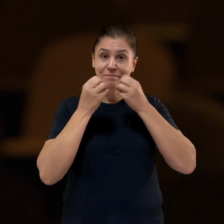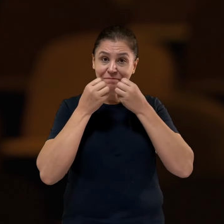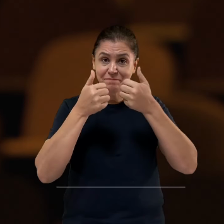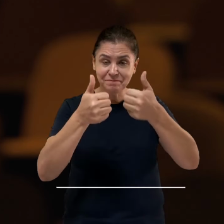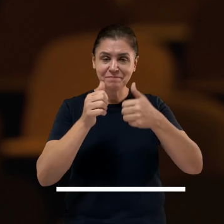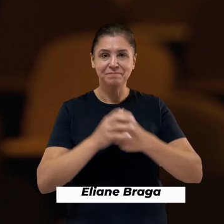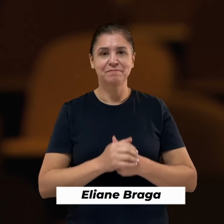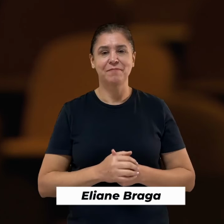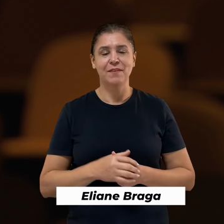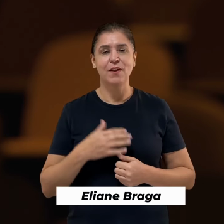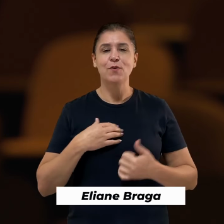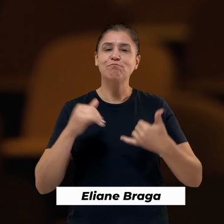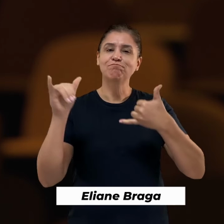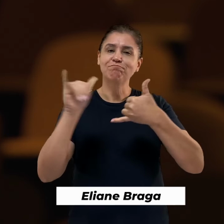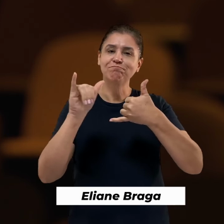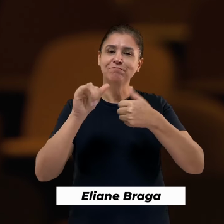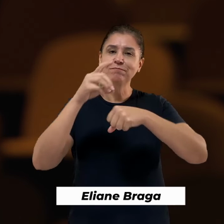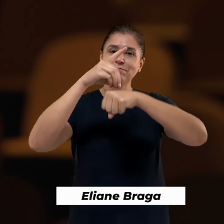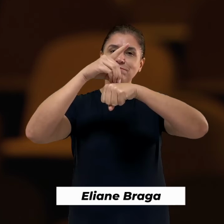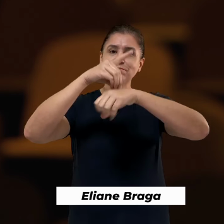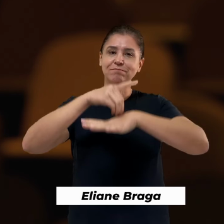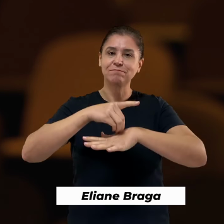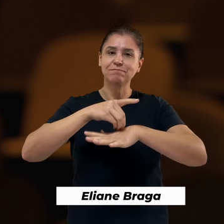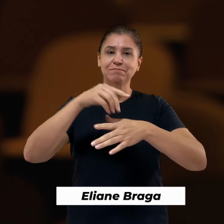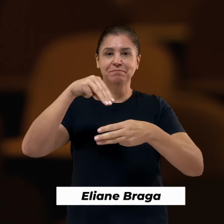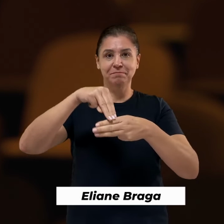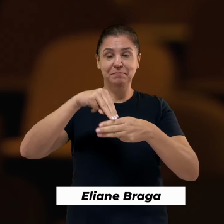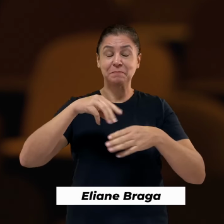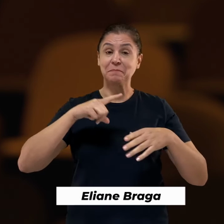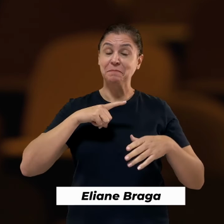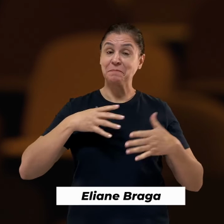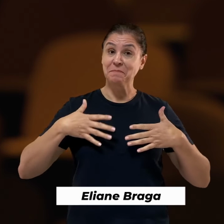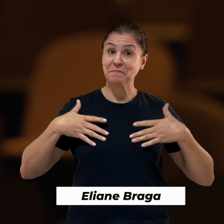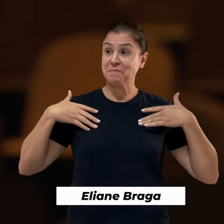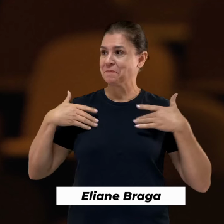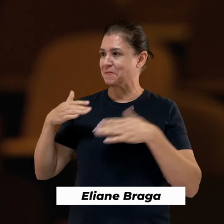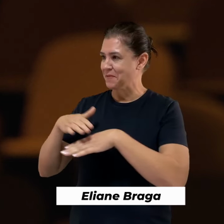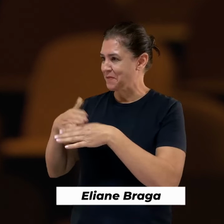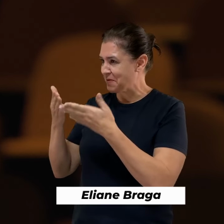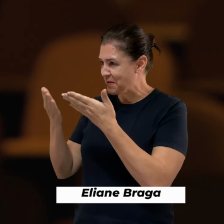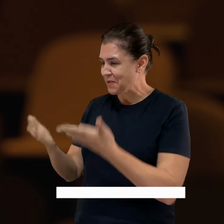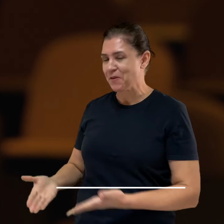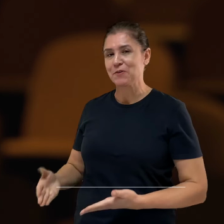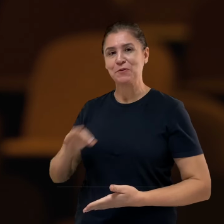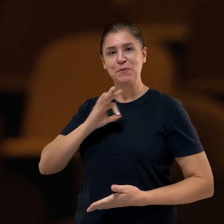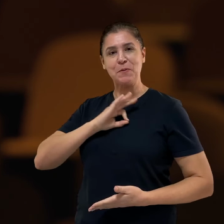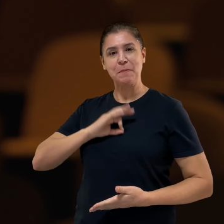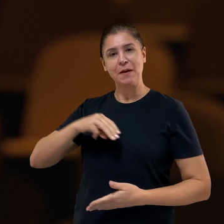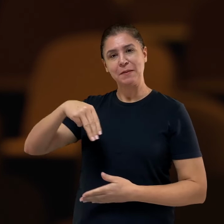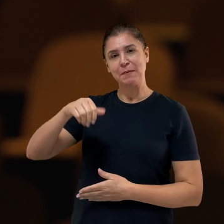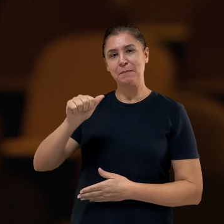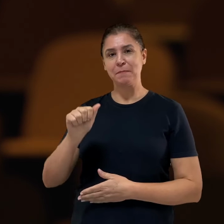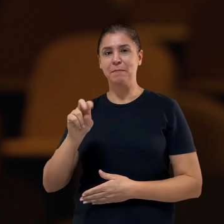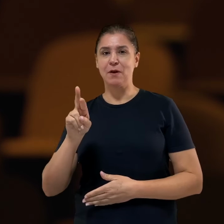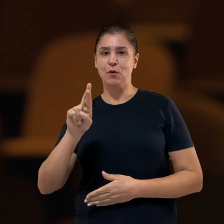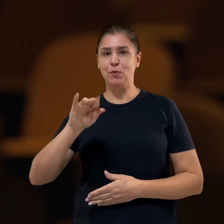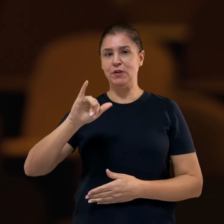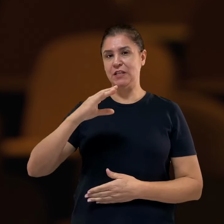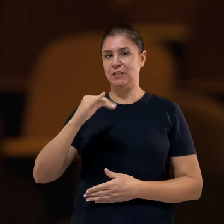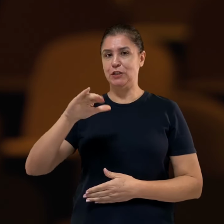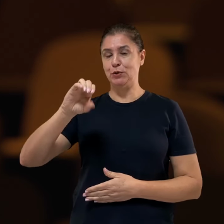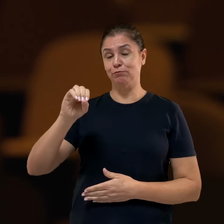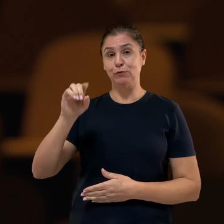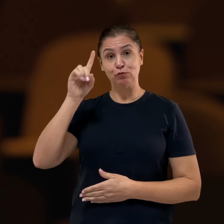Olá, tudo bem? O canal da Arquidiocese de Maringá tem a alegria de conversar hoje com o padre Maurício Vicente Ferreira,